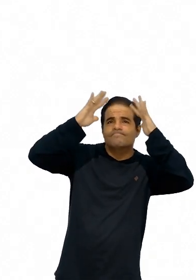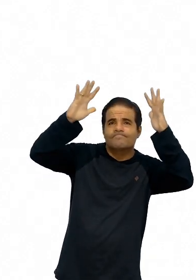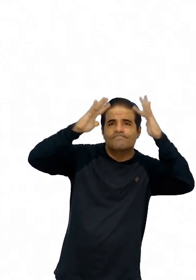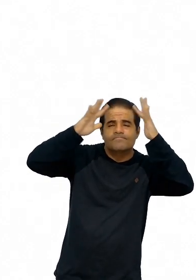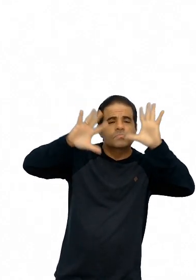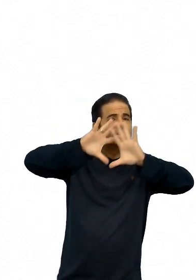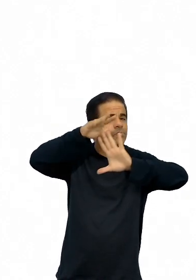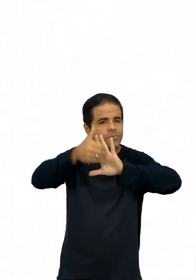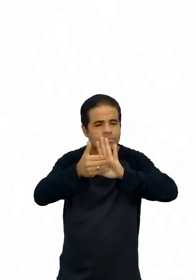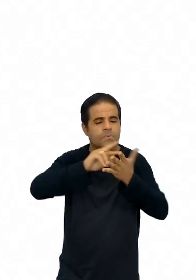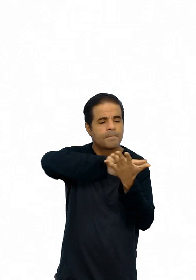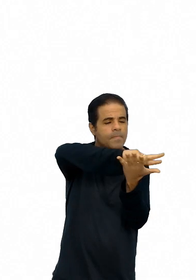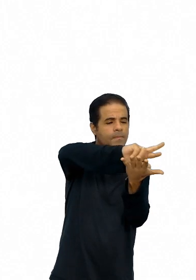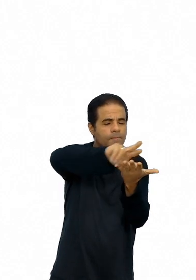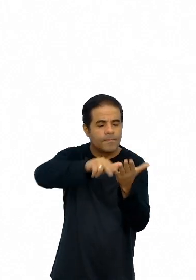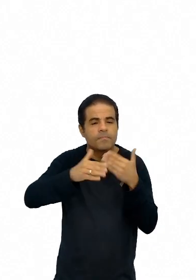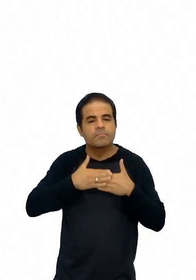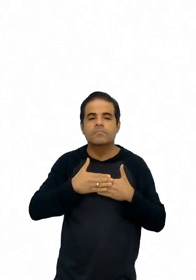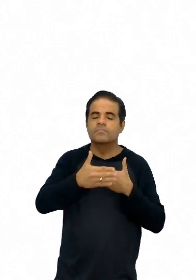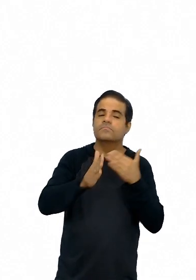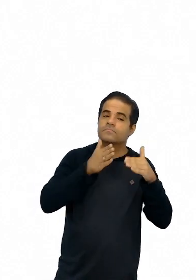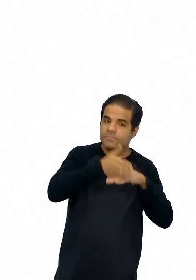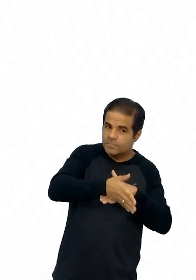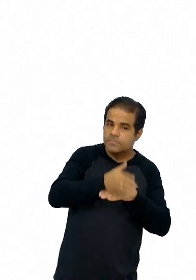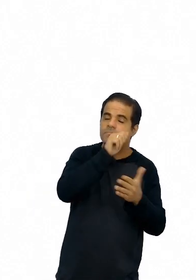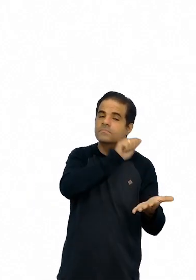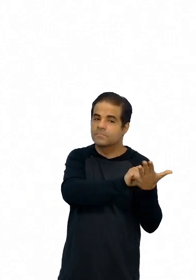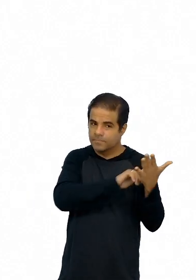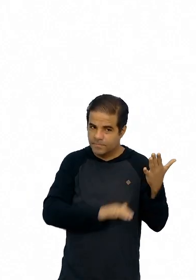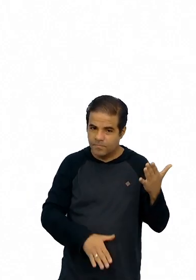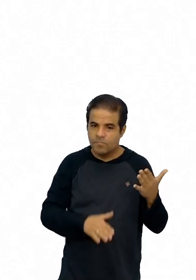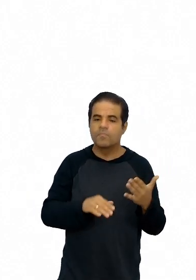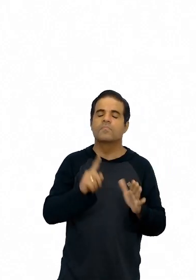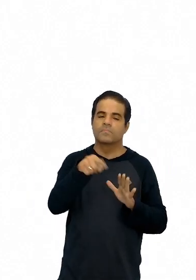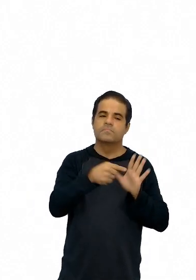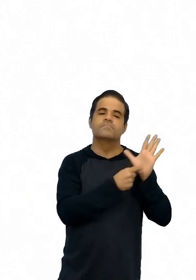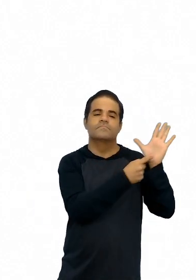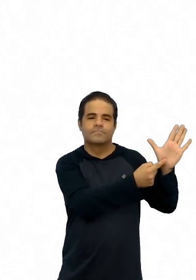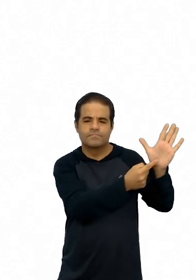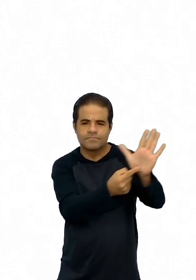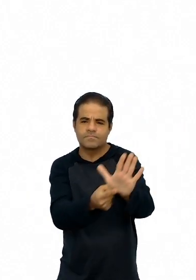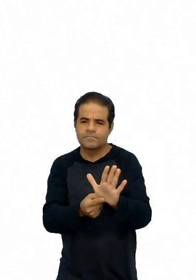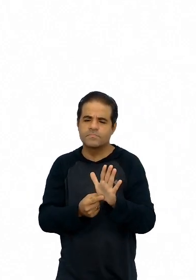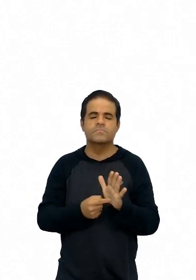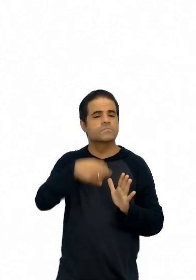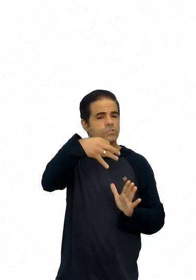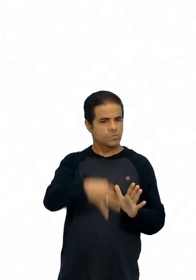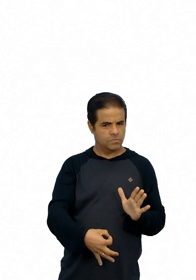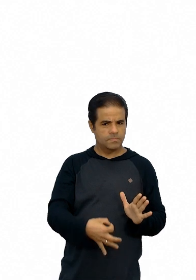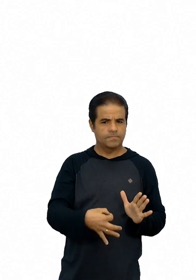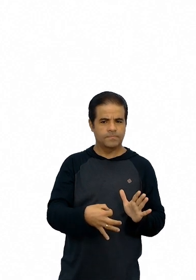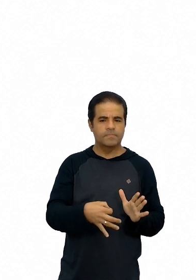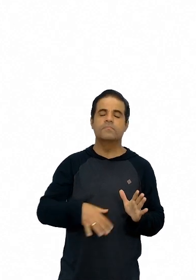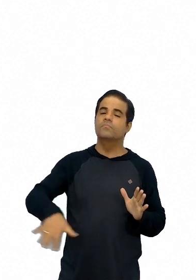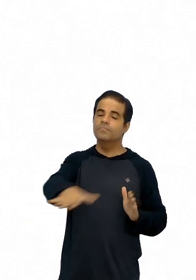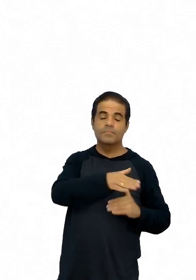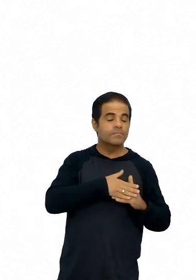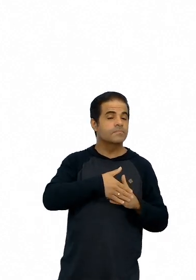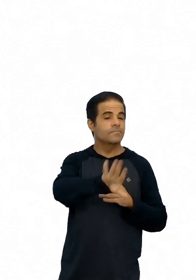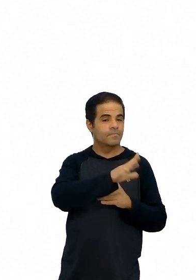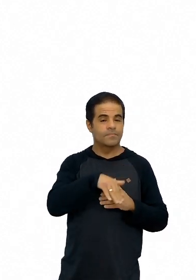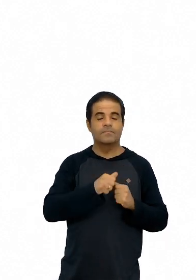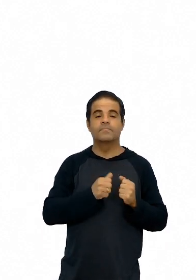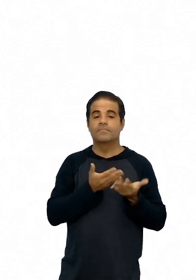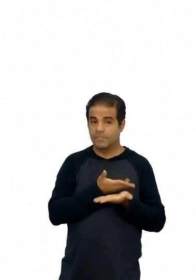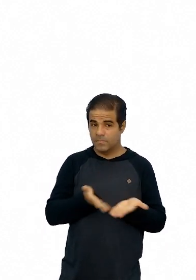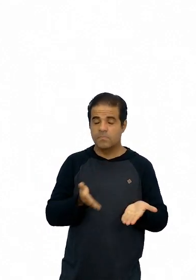em todos os aspectos que estão envolvidos nas atividades, das abordagens corretas, né, e de quanto